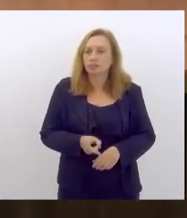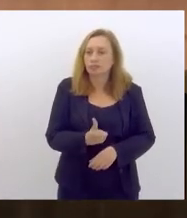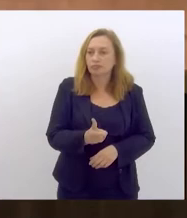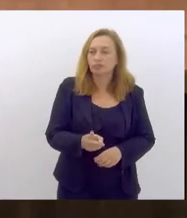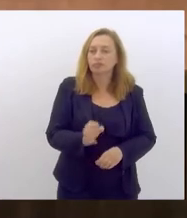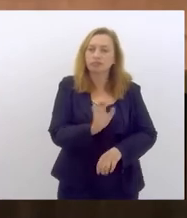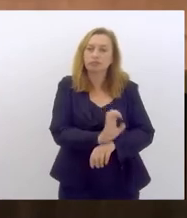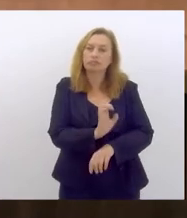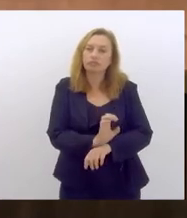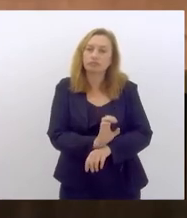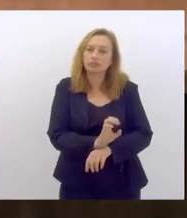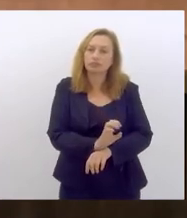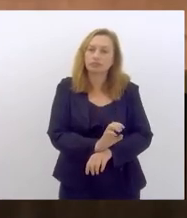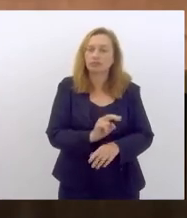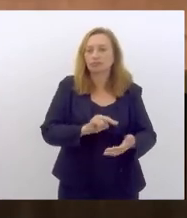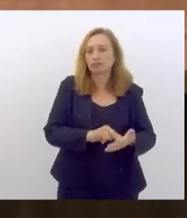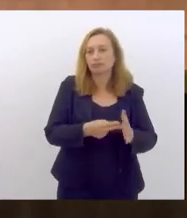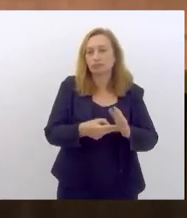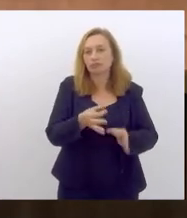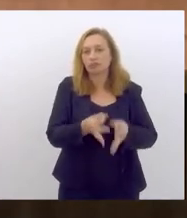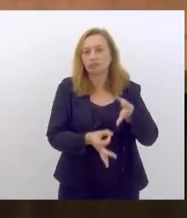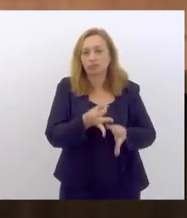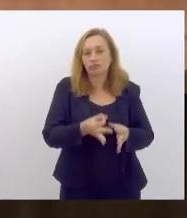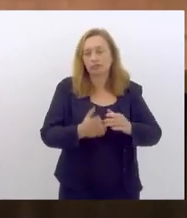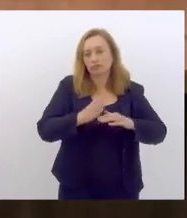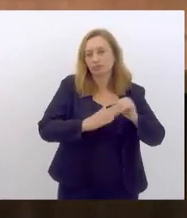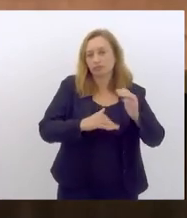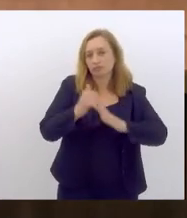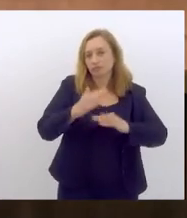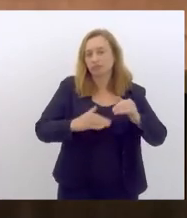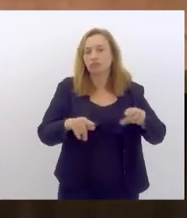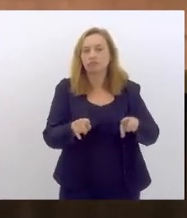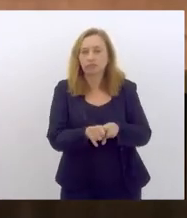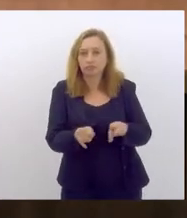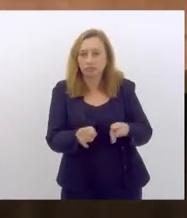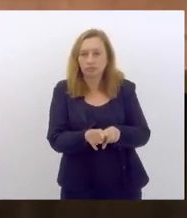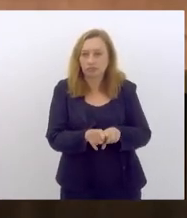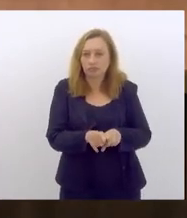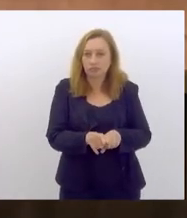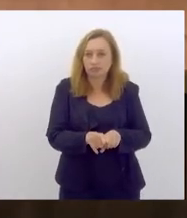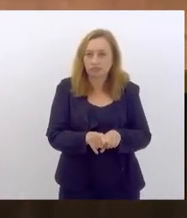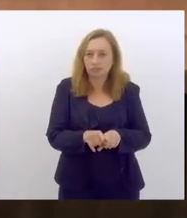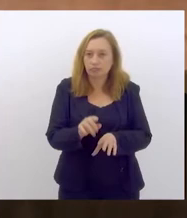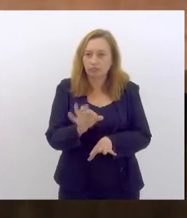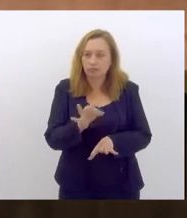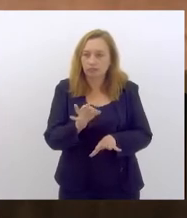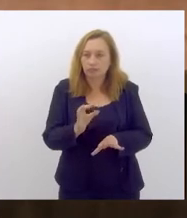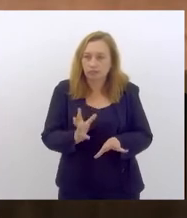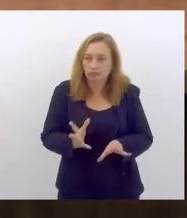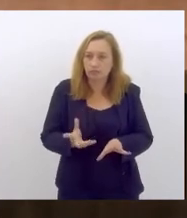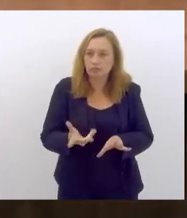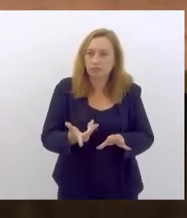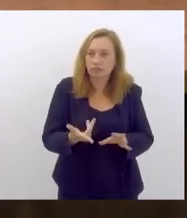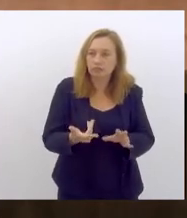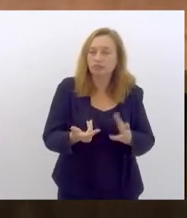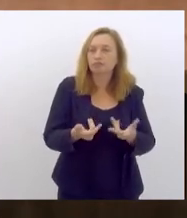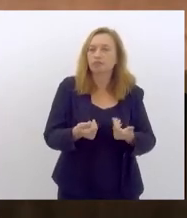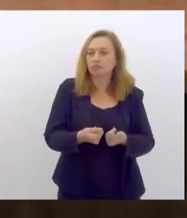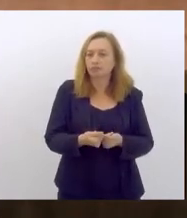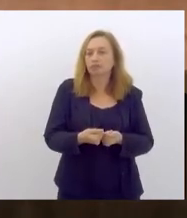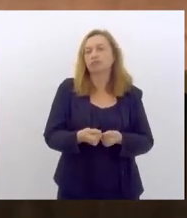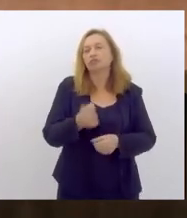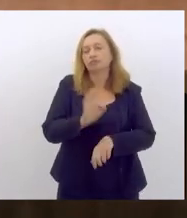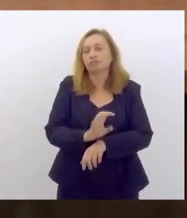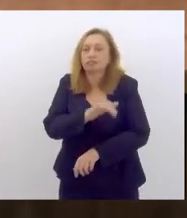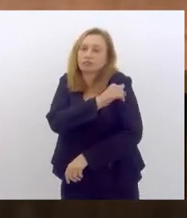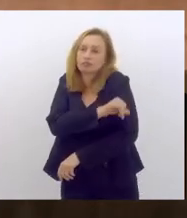significa não só uma situação de justiça com esses profissionais, mas também uma condição de garantia de permanência de uma inteligência no Estado do